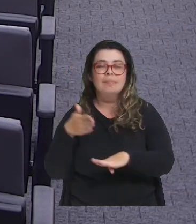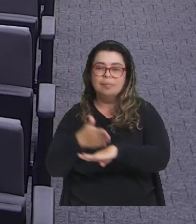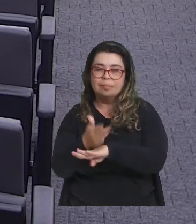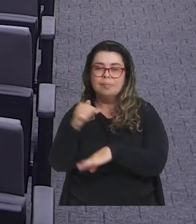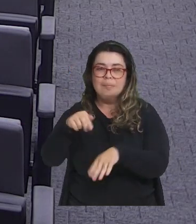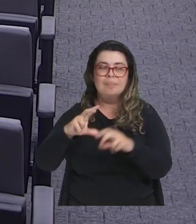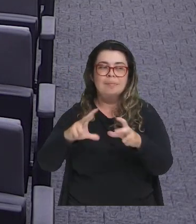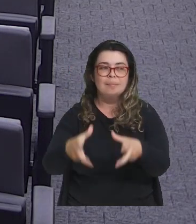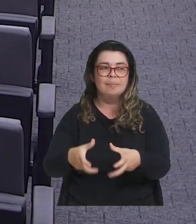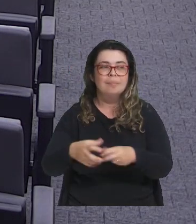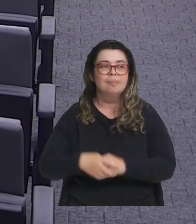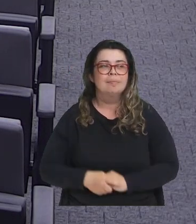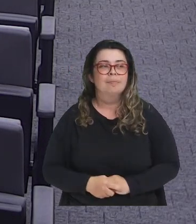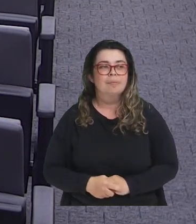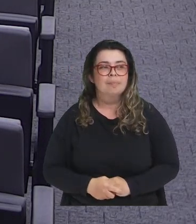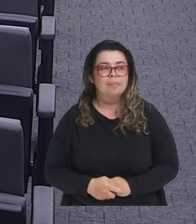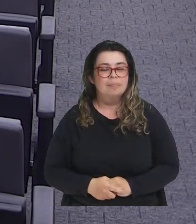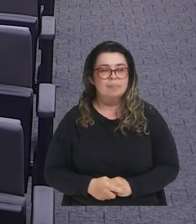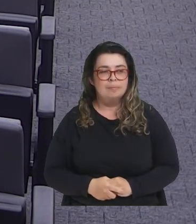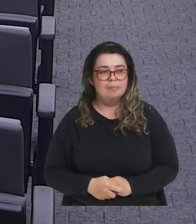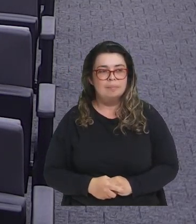viu?